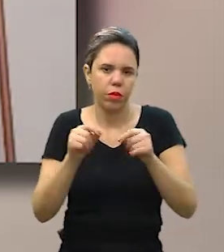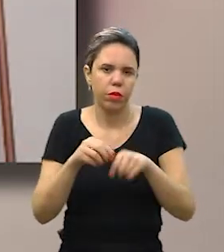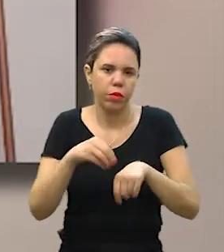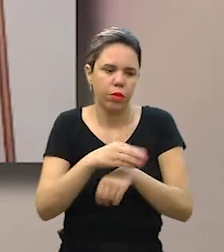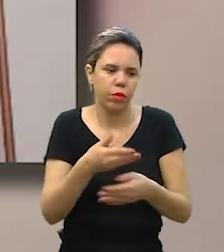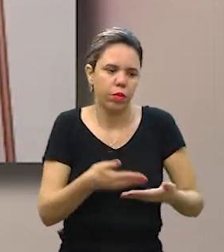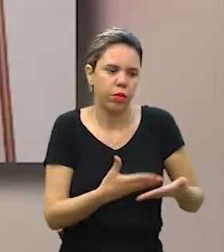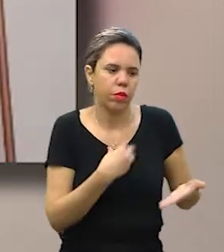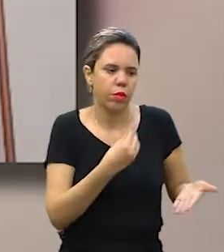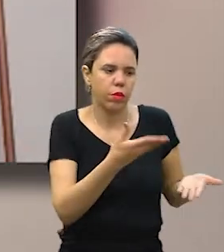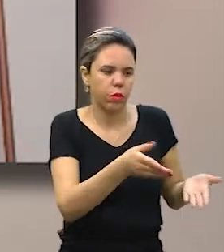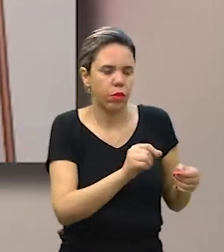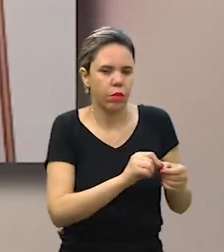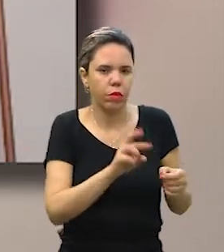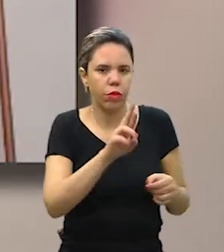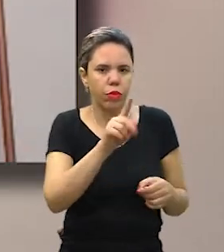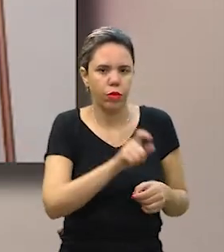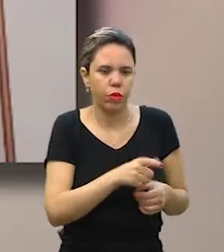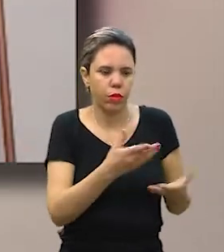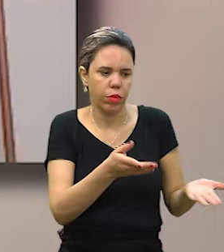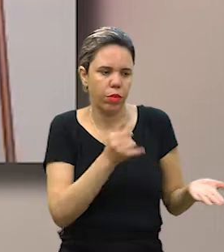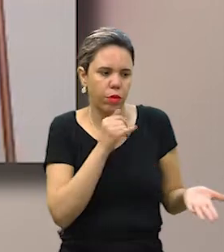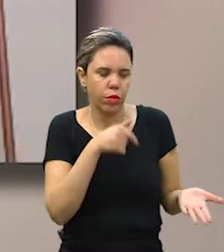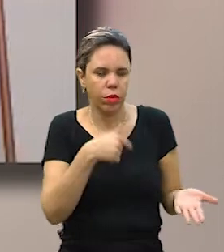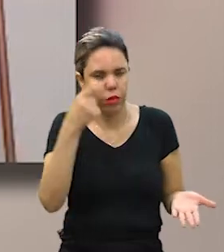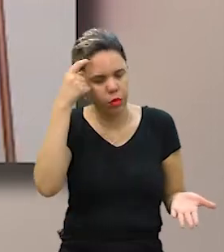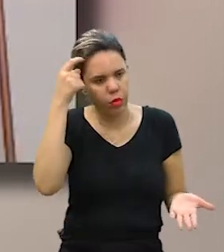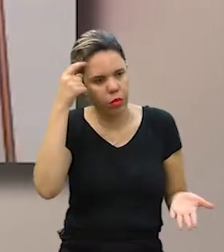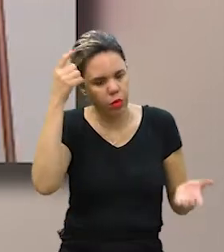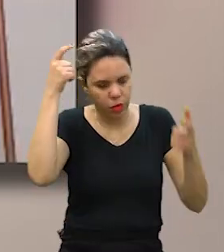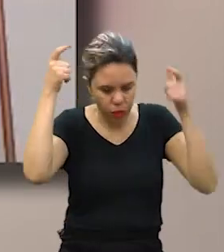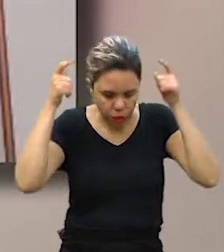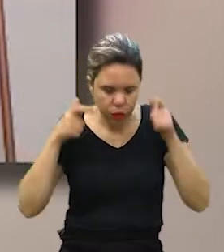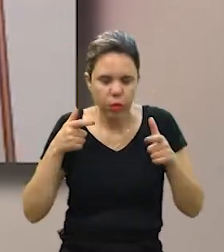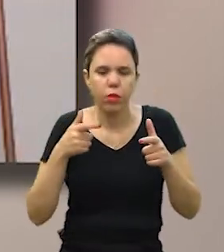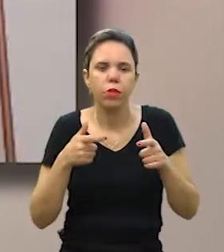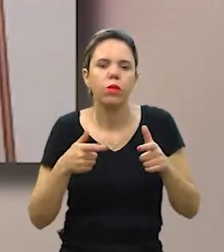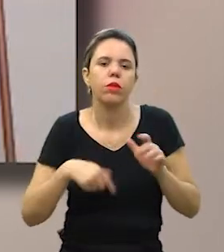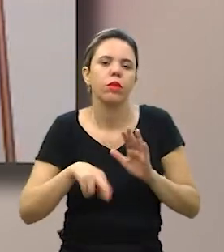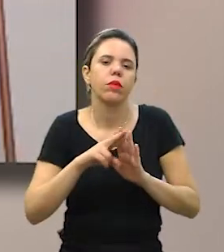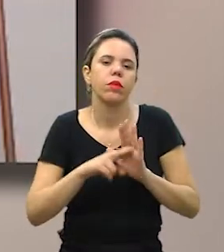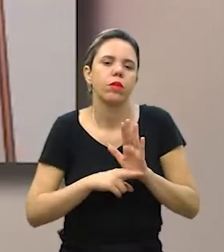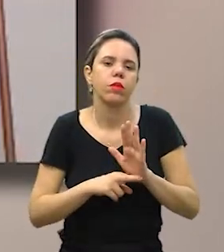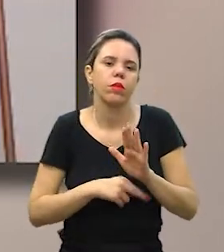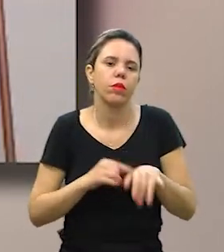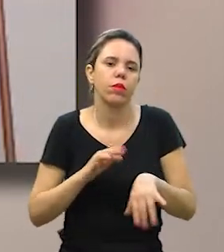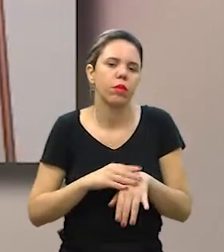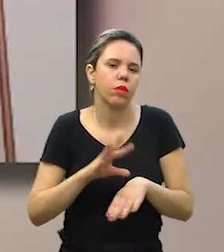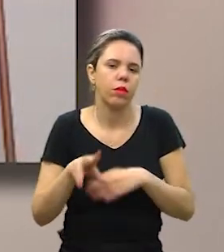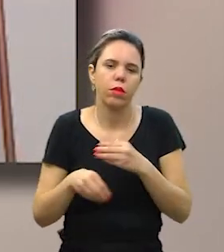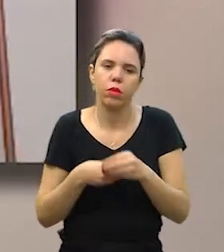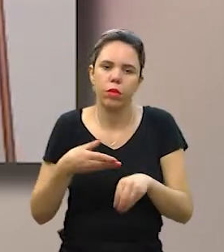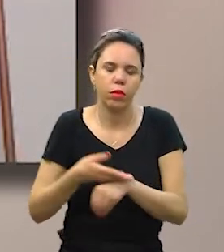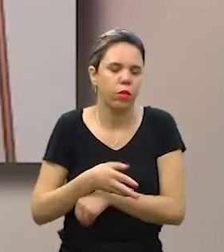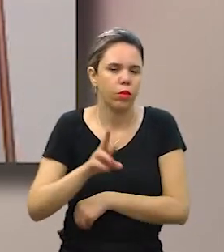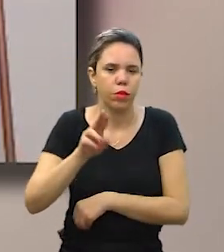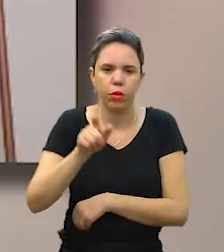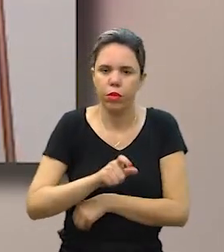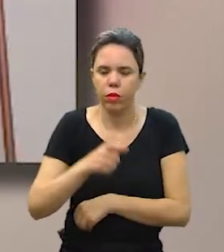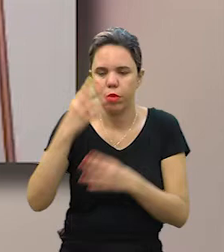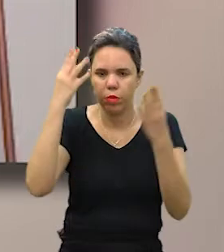eu trouxe o meu filho aqui para fazer um raio-x, por exemplo, do crânio. O protocolo de traumatismo, ele nem inclui o